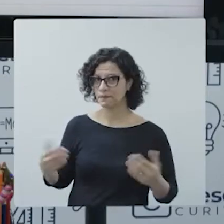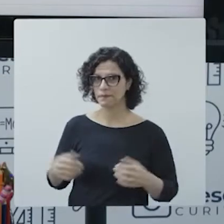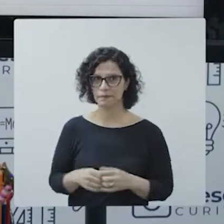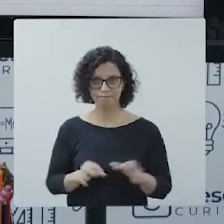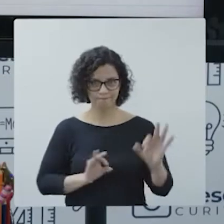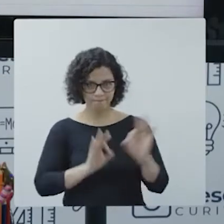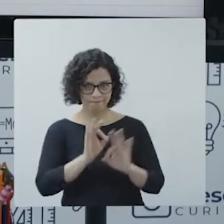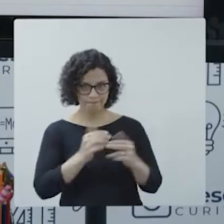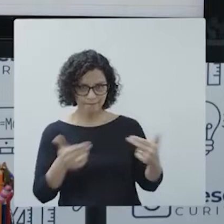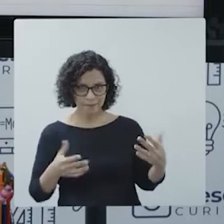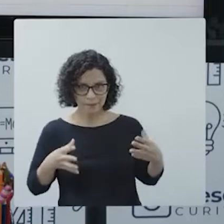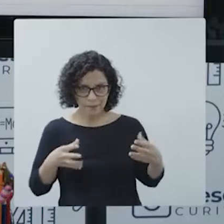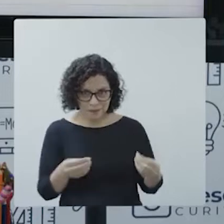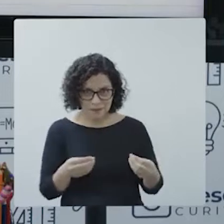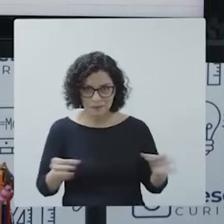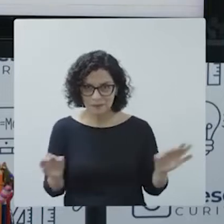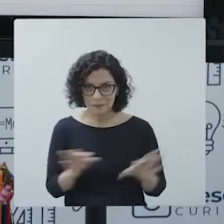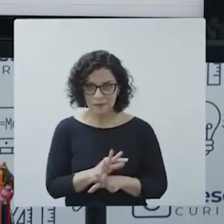tudo em ordem.